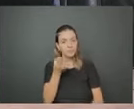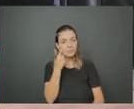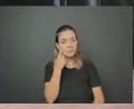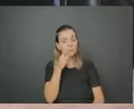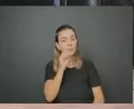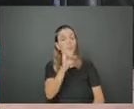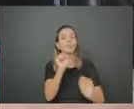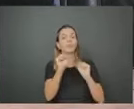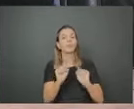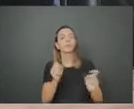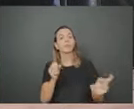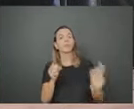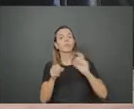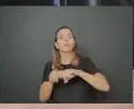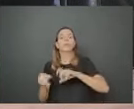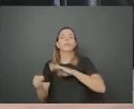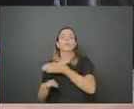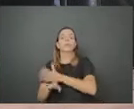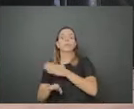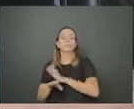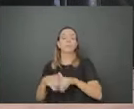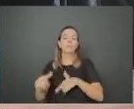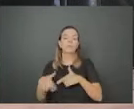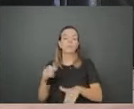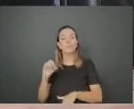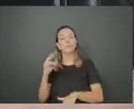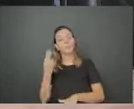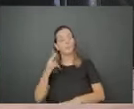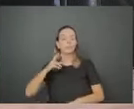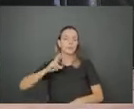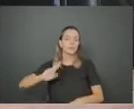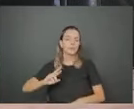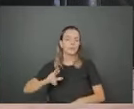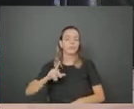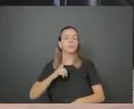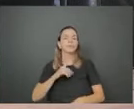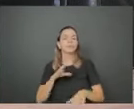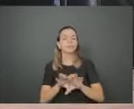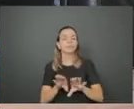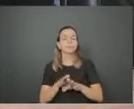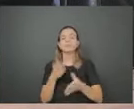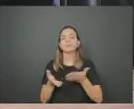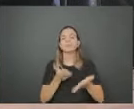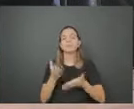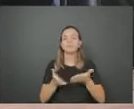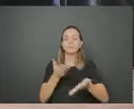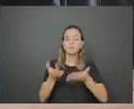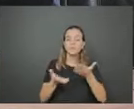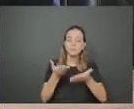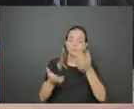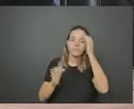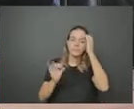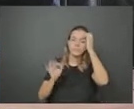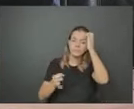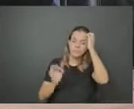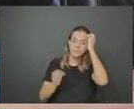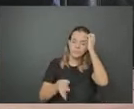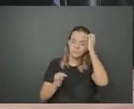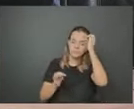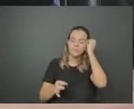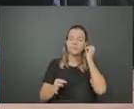naquele momento. E também tem todo um atendimento de cunho pessoal para esse profissional,